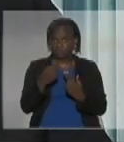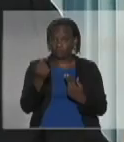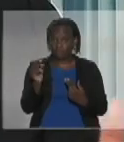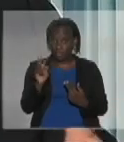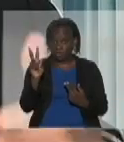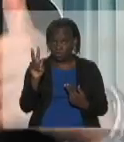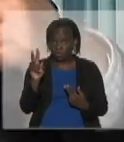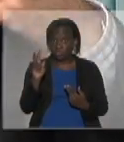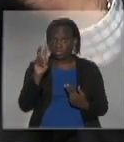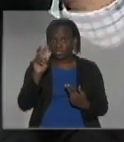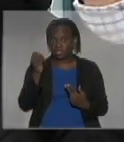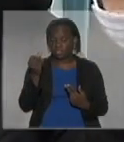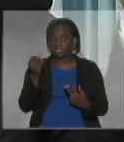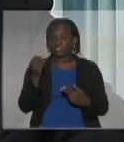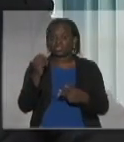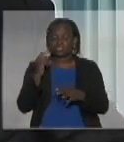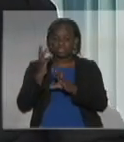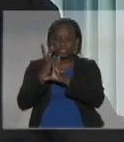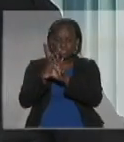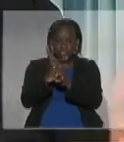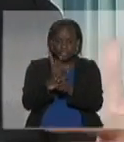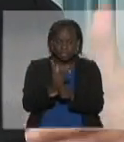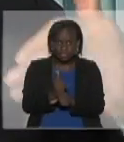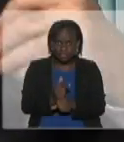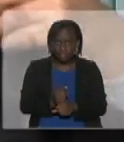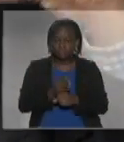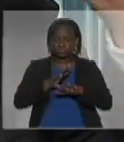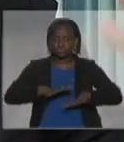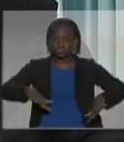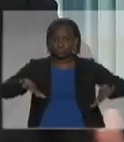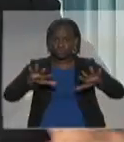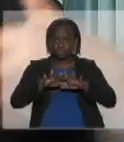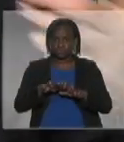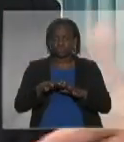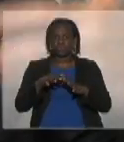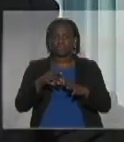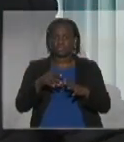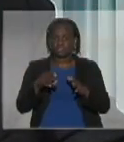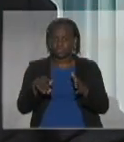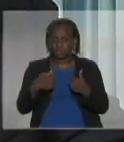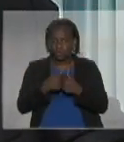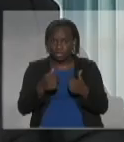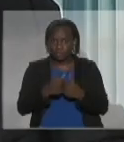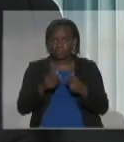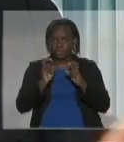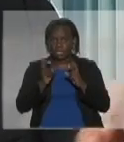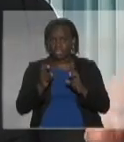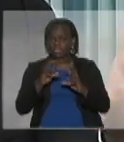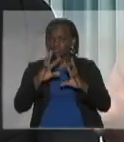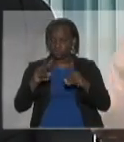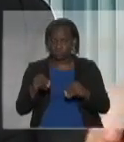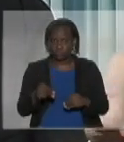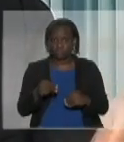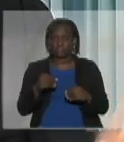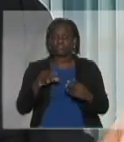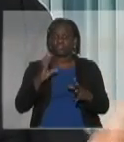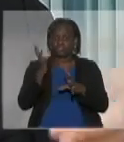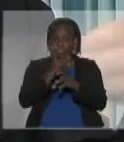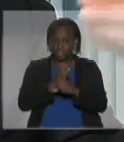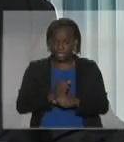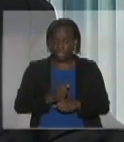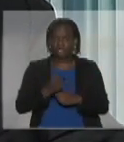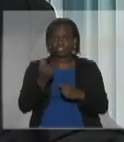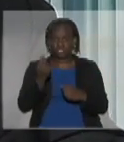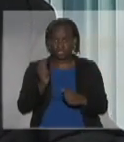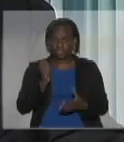único, computado todos os valores, computado todos os volumes de passagem, se chegaria ao total pelo